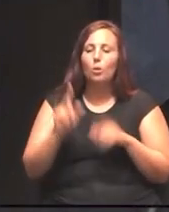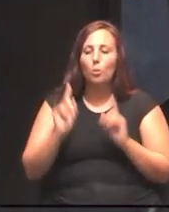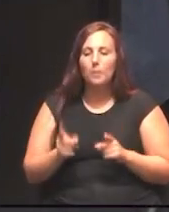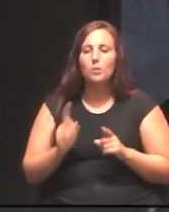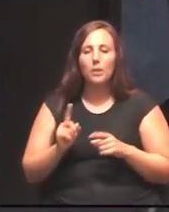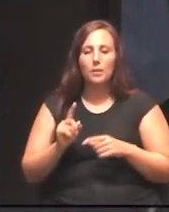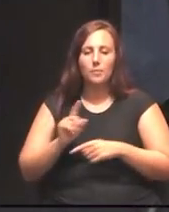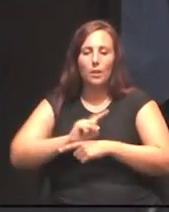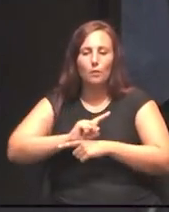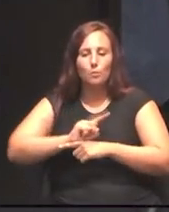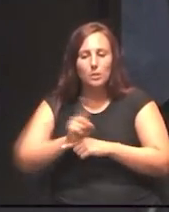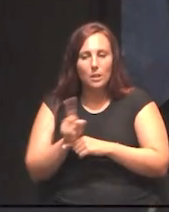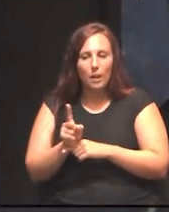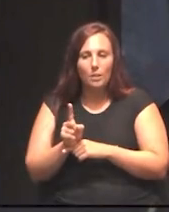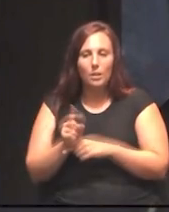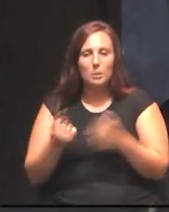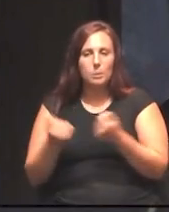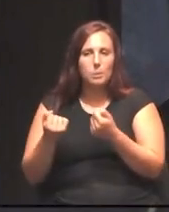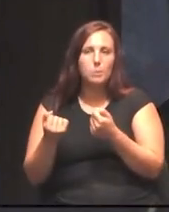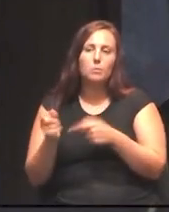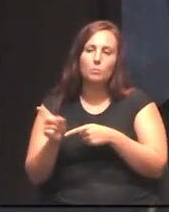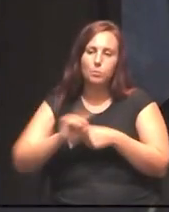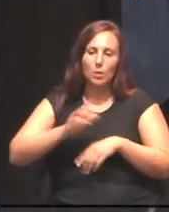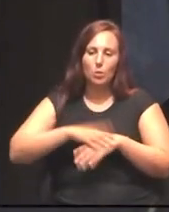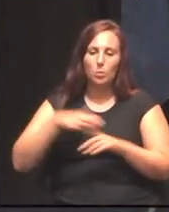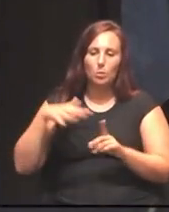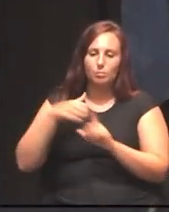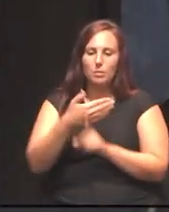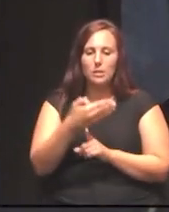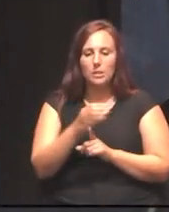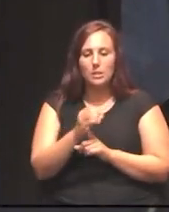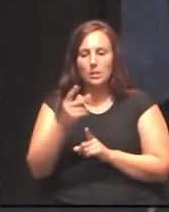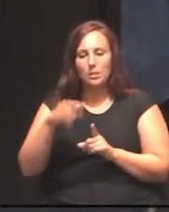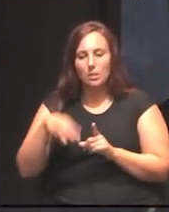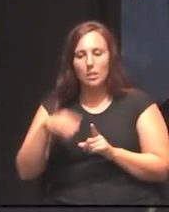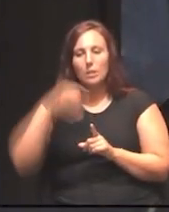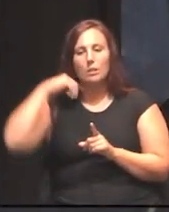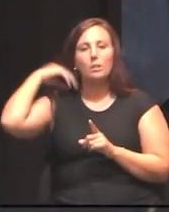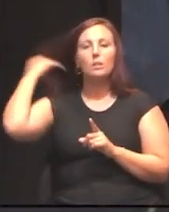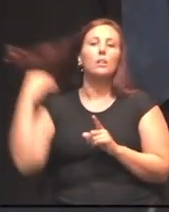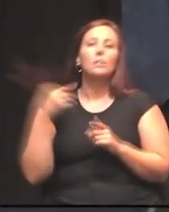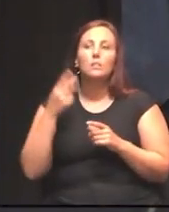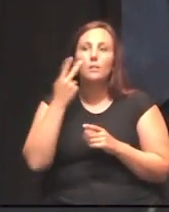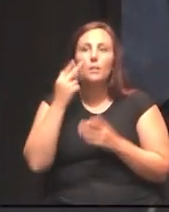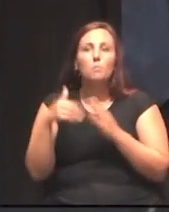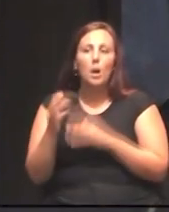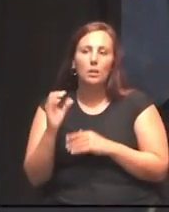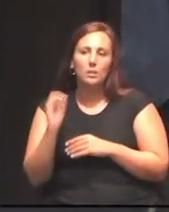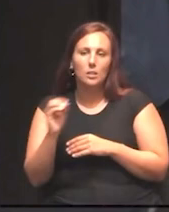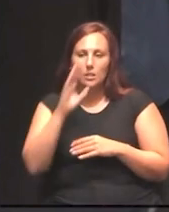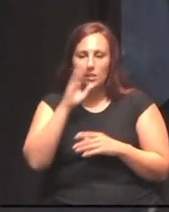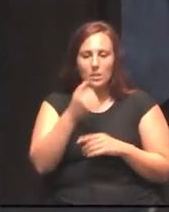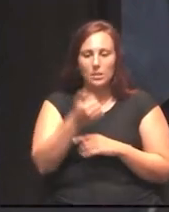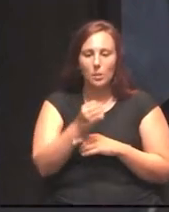necessariamente reduzir a velocidade de circulação. Um atropelamento a 70 km por hora tem zero chances de sobrevivência. Um atropelamento a